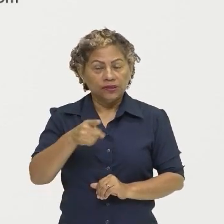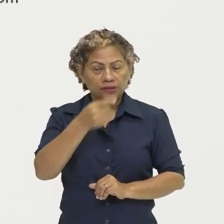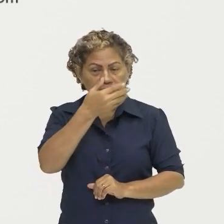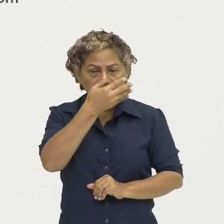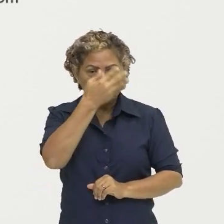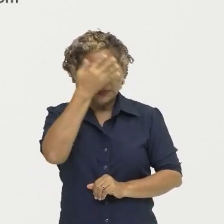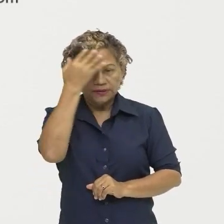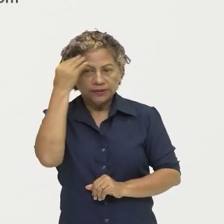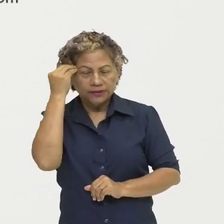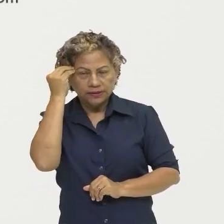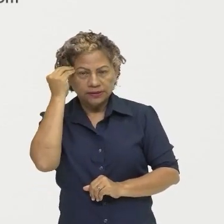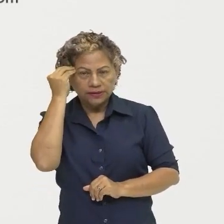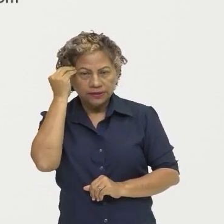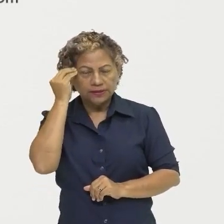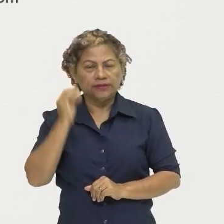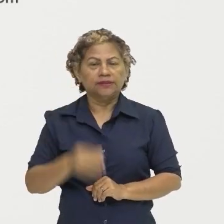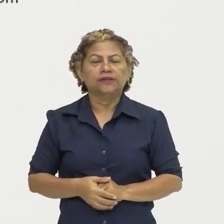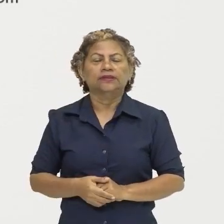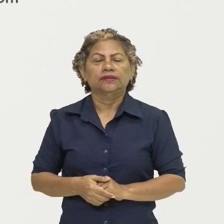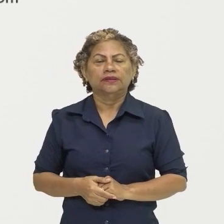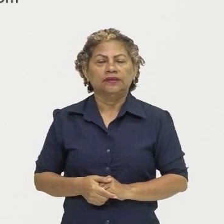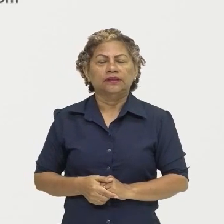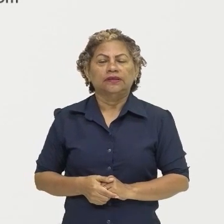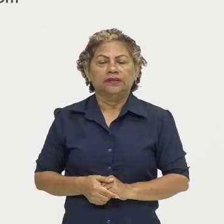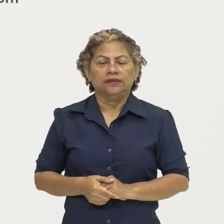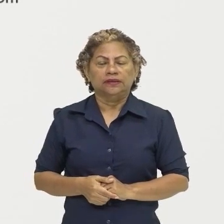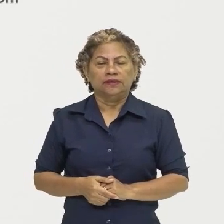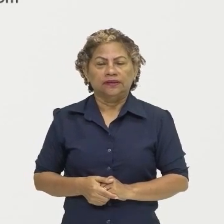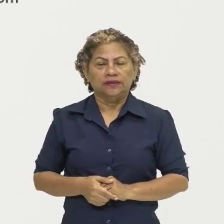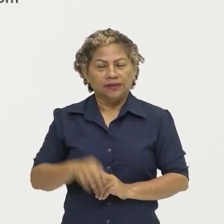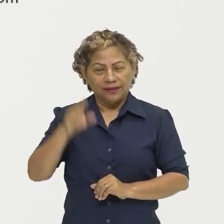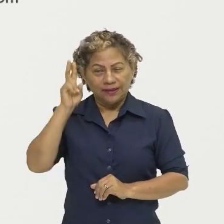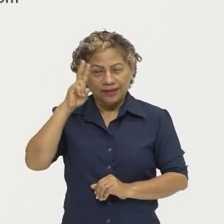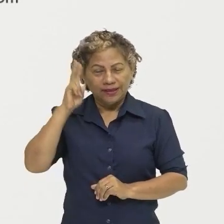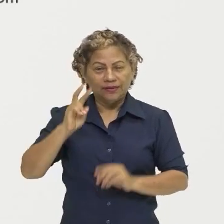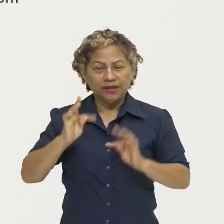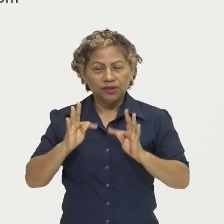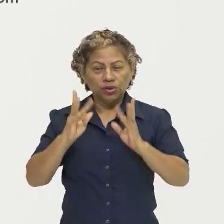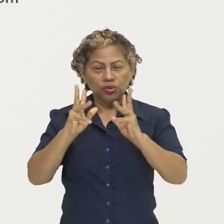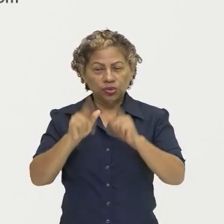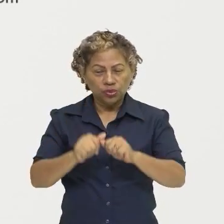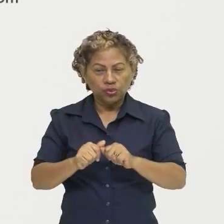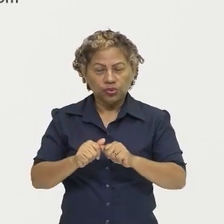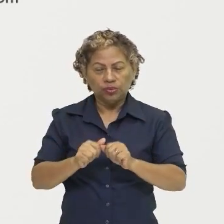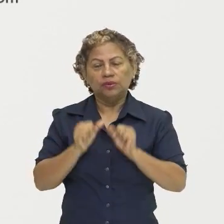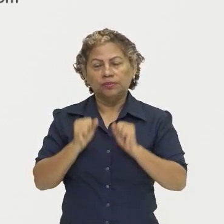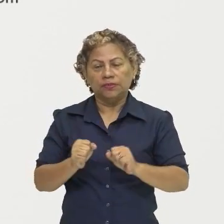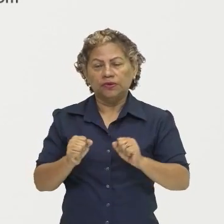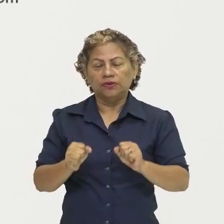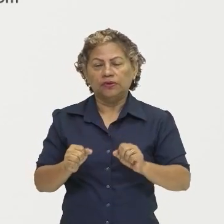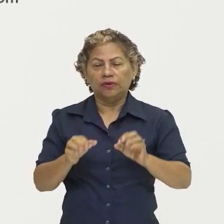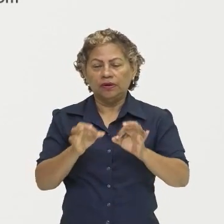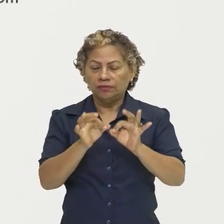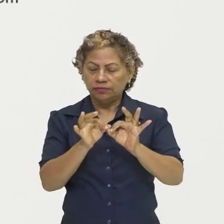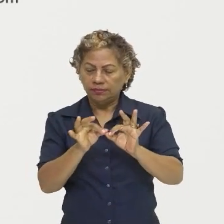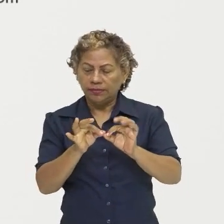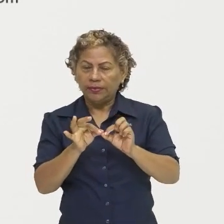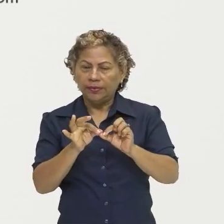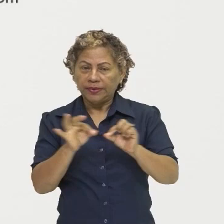esqueçam, grandeza é tudo aquilo que pode ser medido. Já a